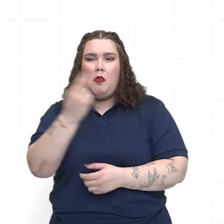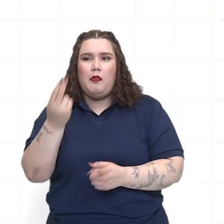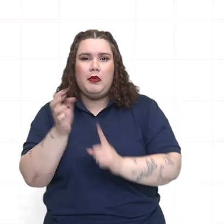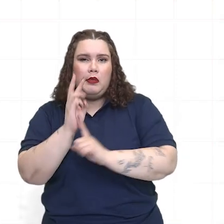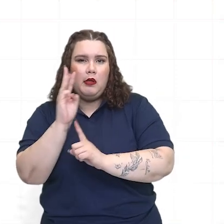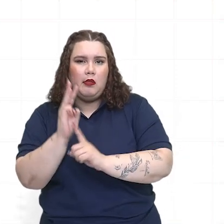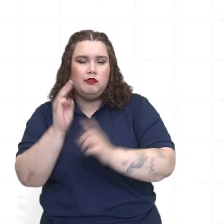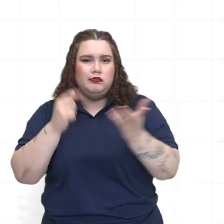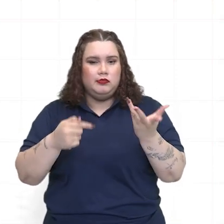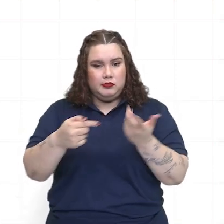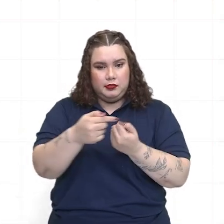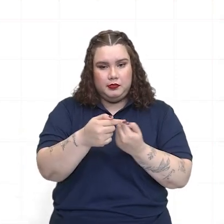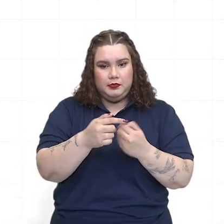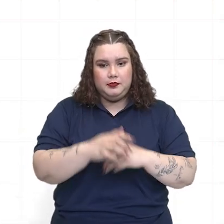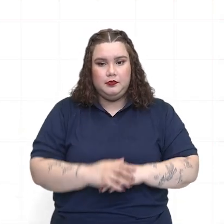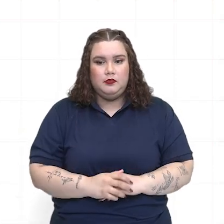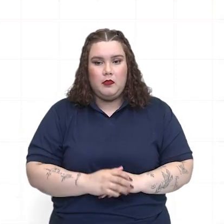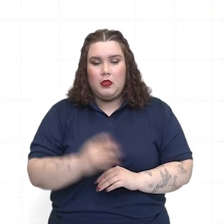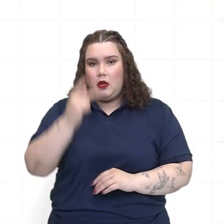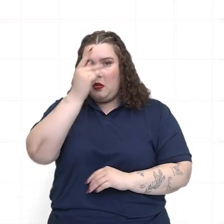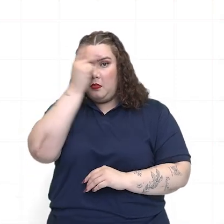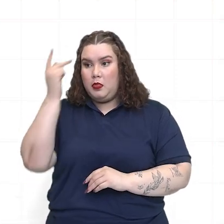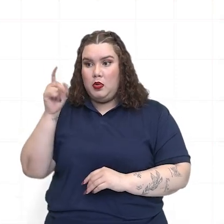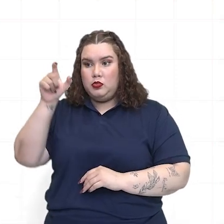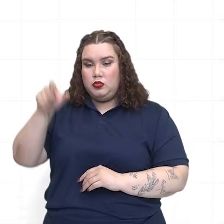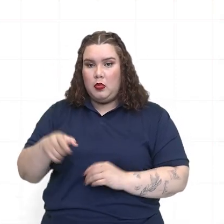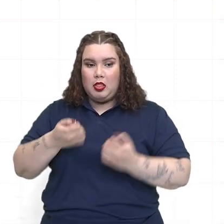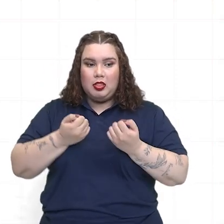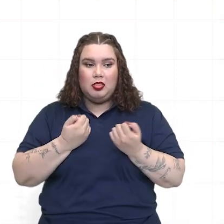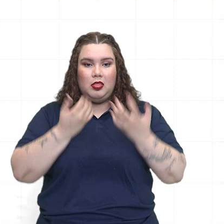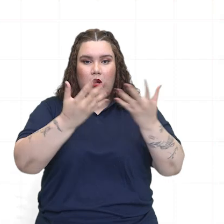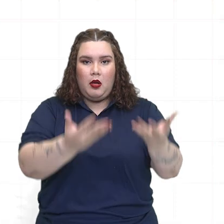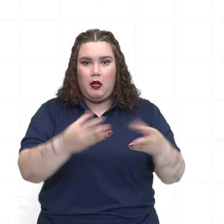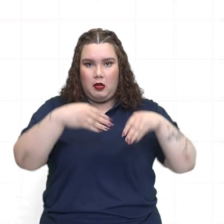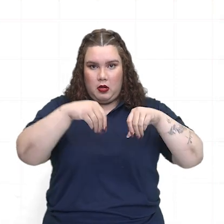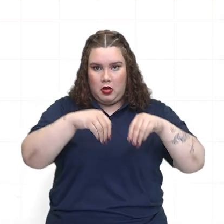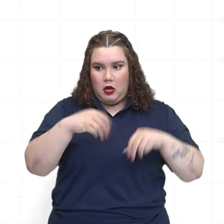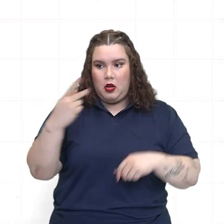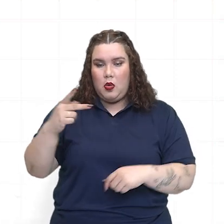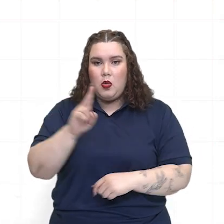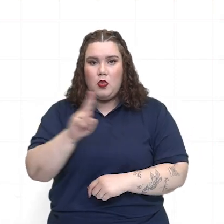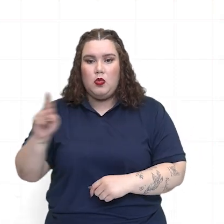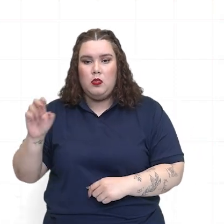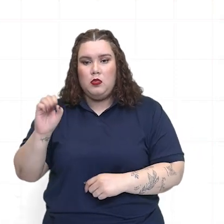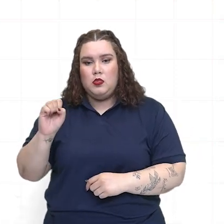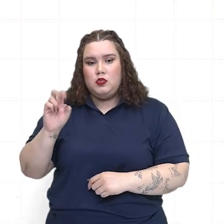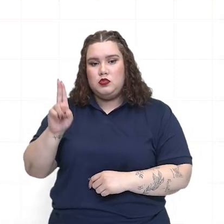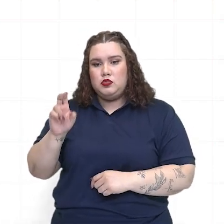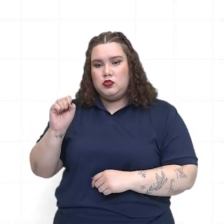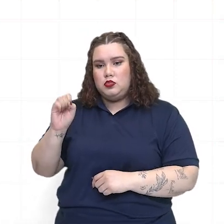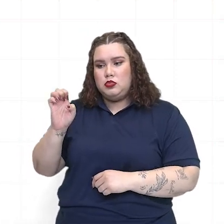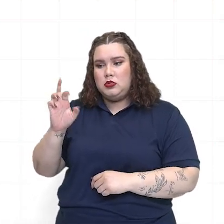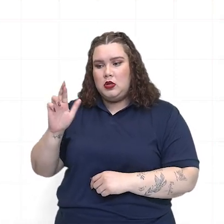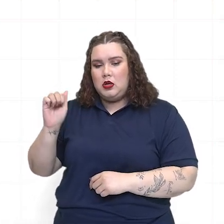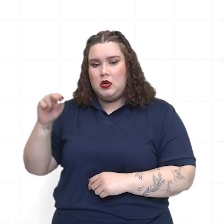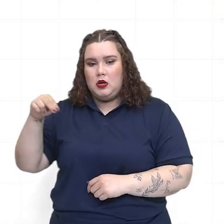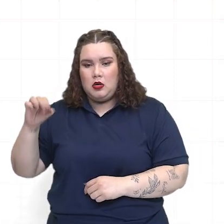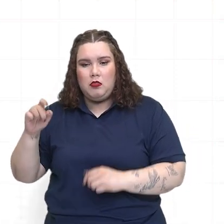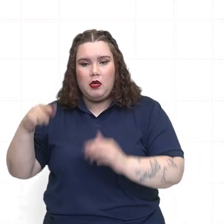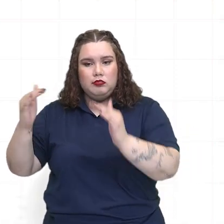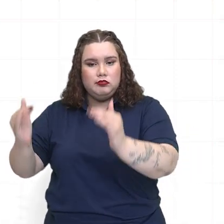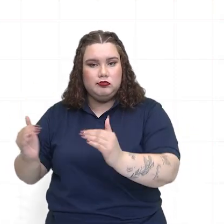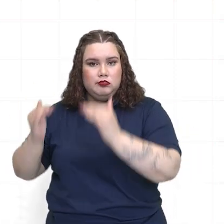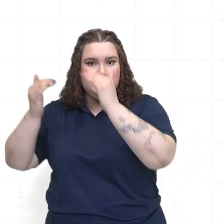O doador de um feudo era chamado de suzerano ou senhor, enquanto o